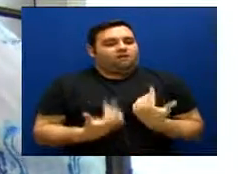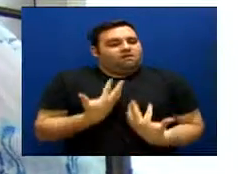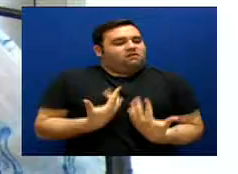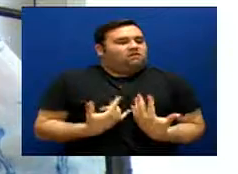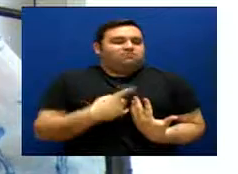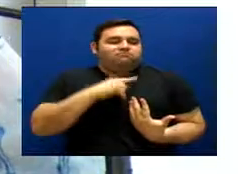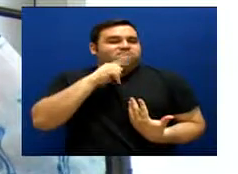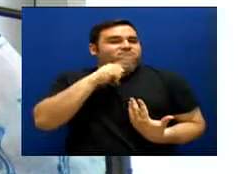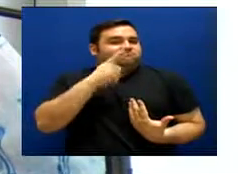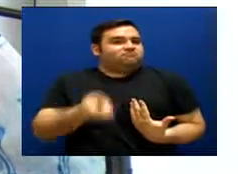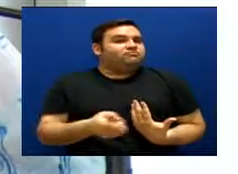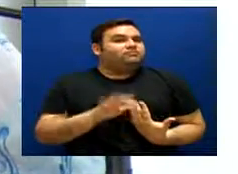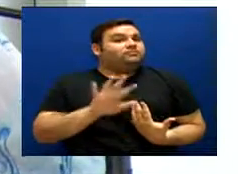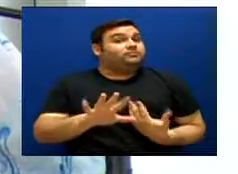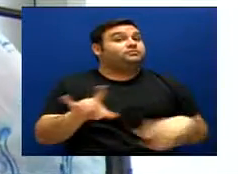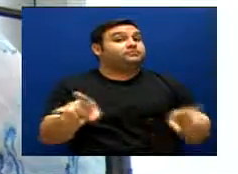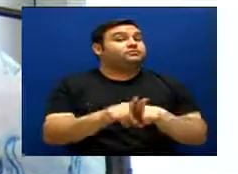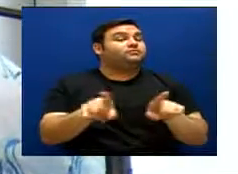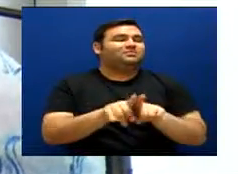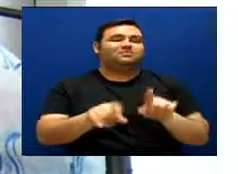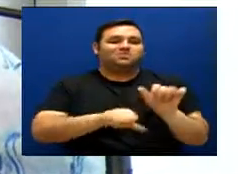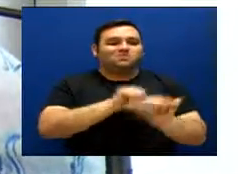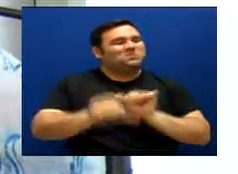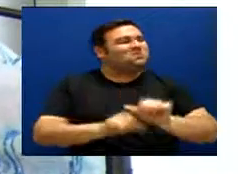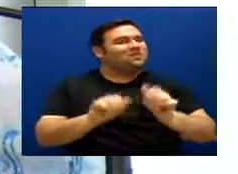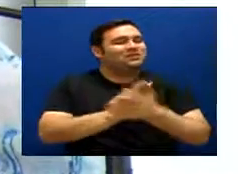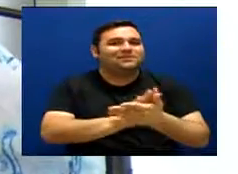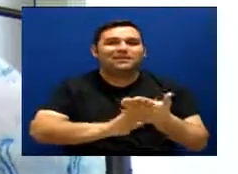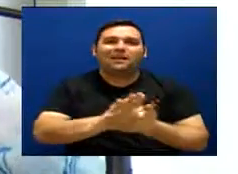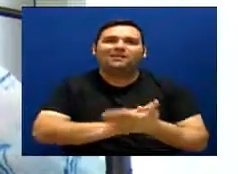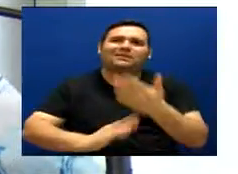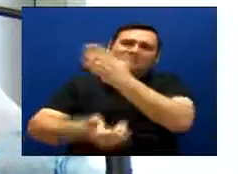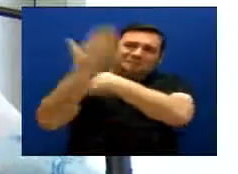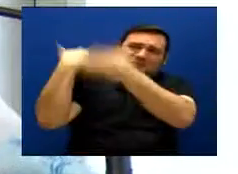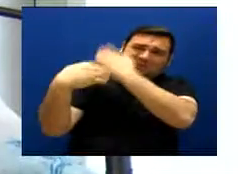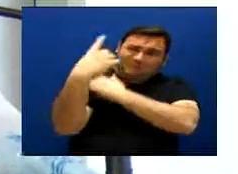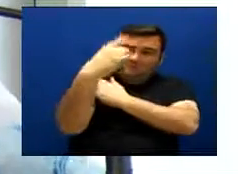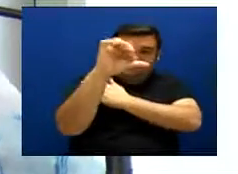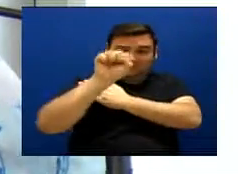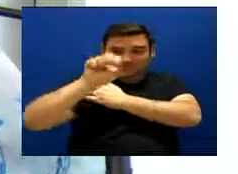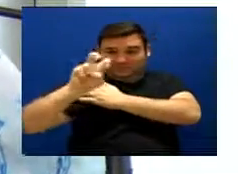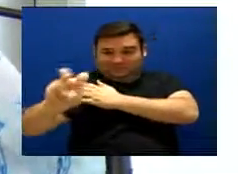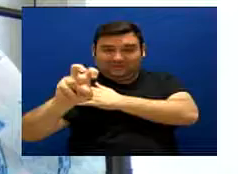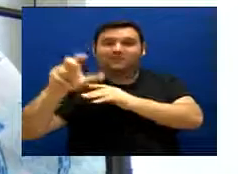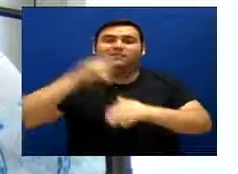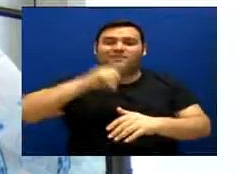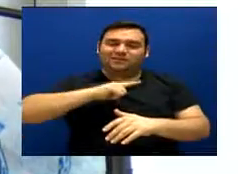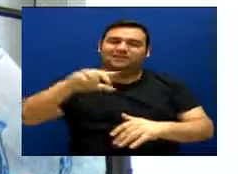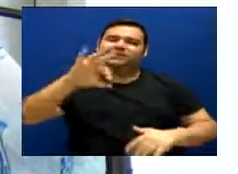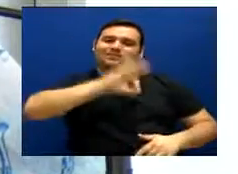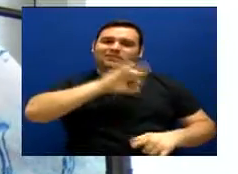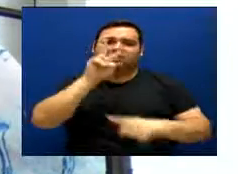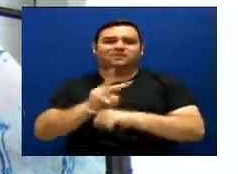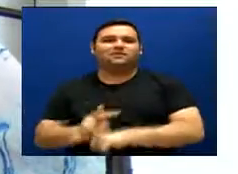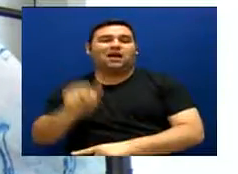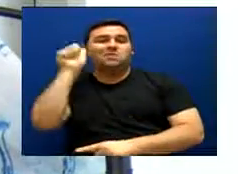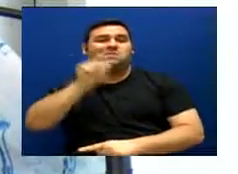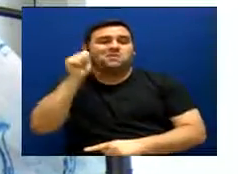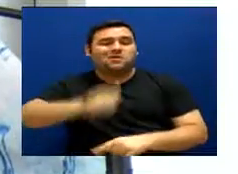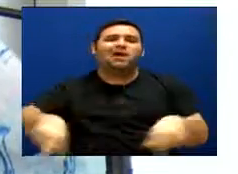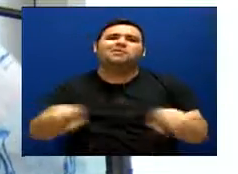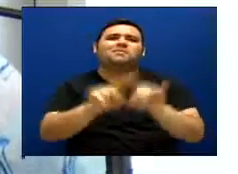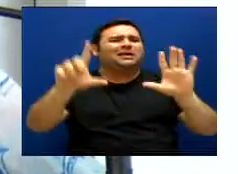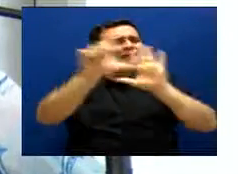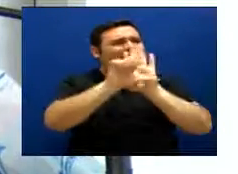verdade? Mas, vereador Yara, nada mudou. Desde 1985, na Delegacia de Defesa dos Direitos da Mulher,